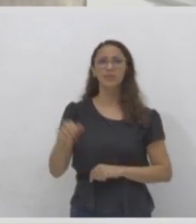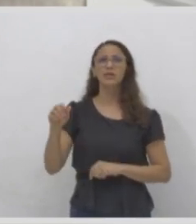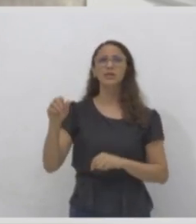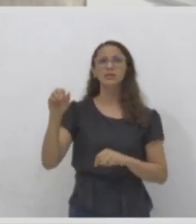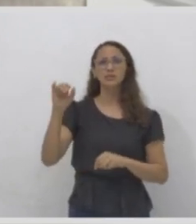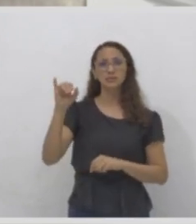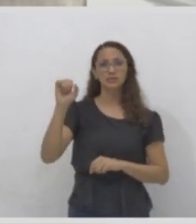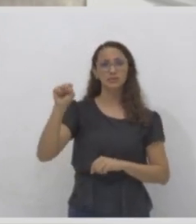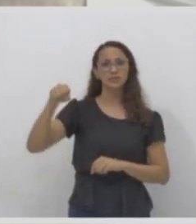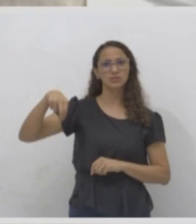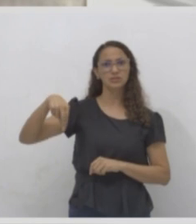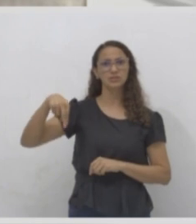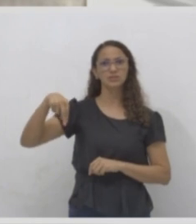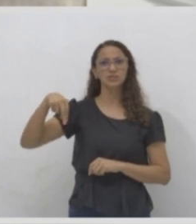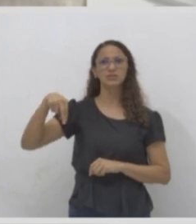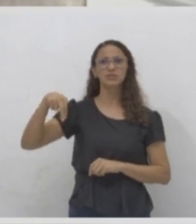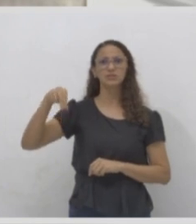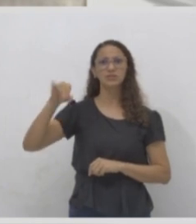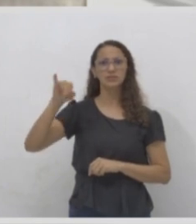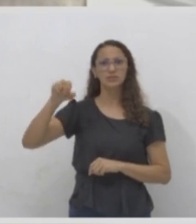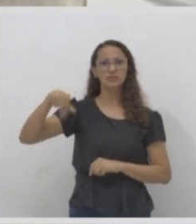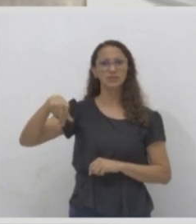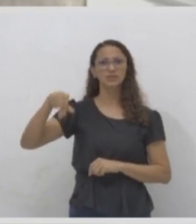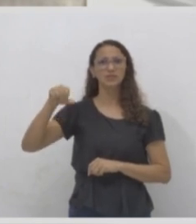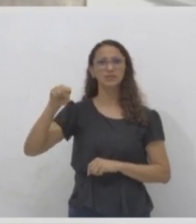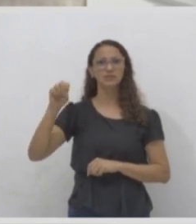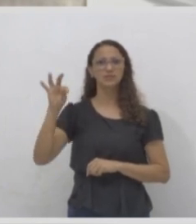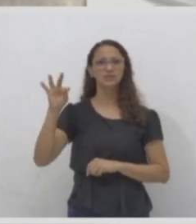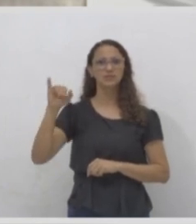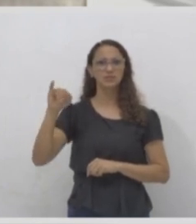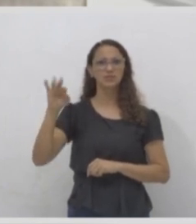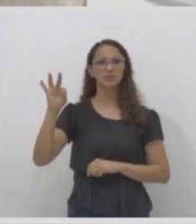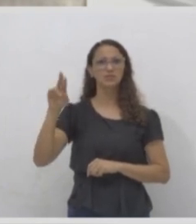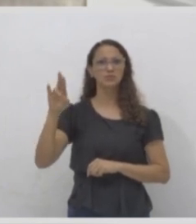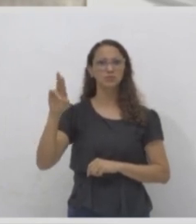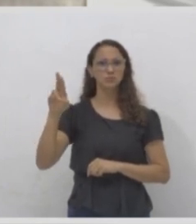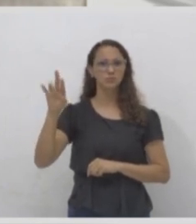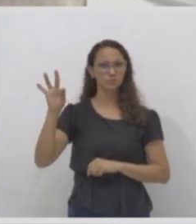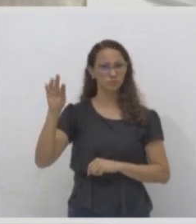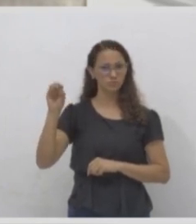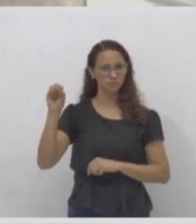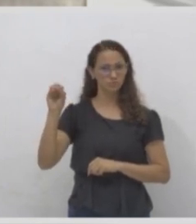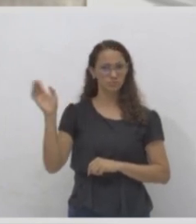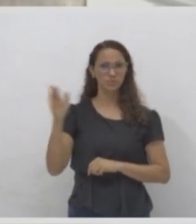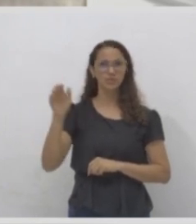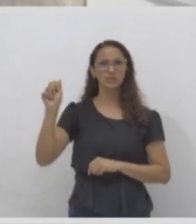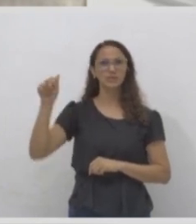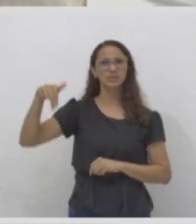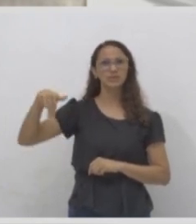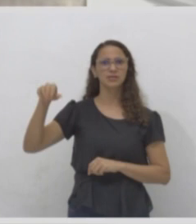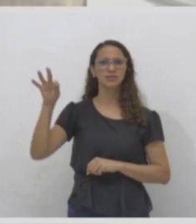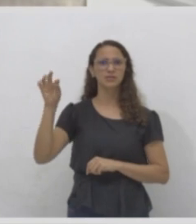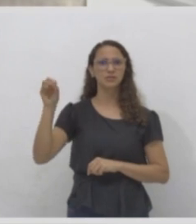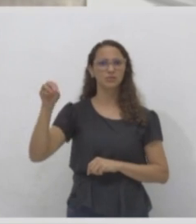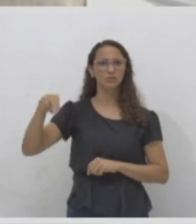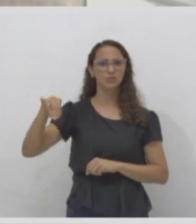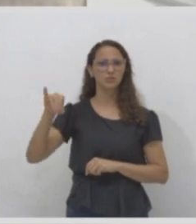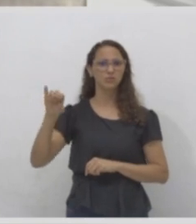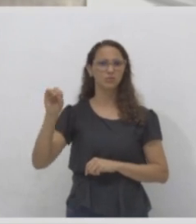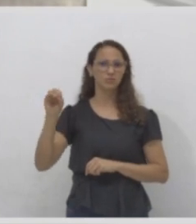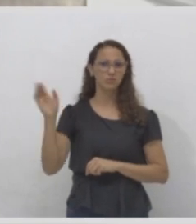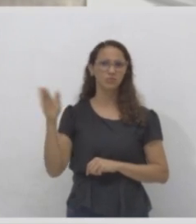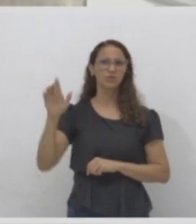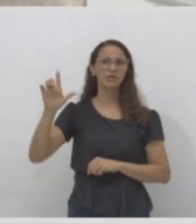para abrigar as meninas. Tá? As meninas, os meninos no Lauro Sodré e as